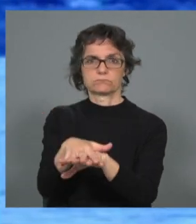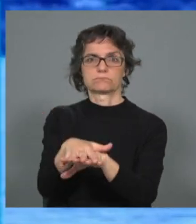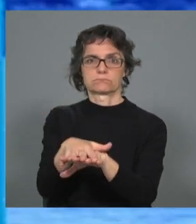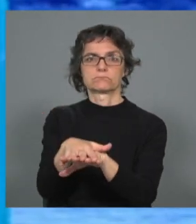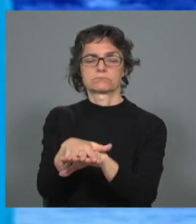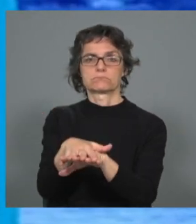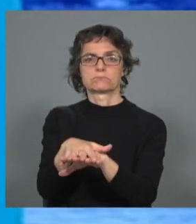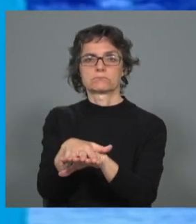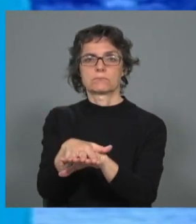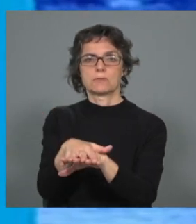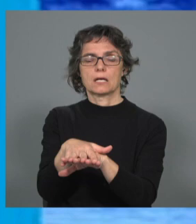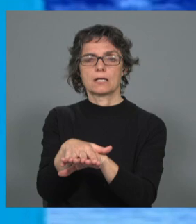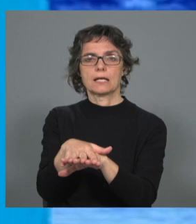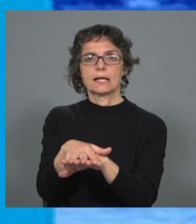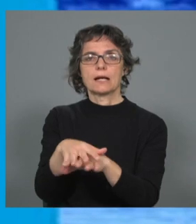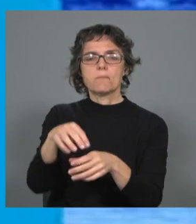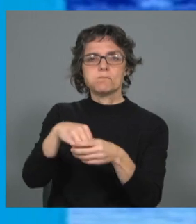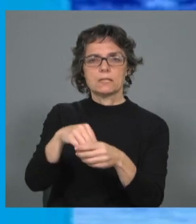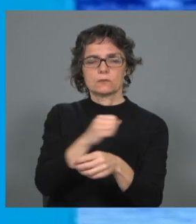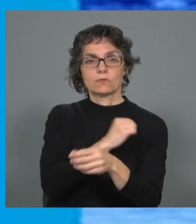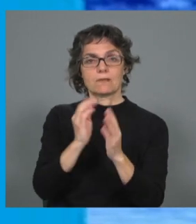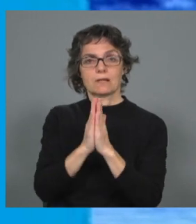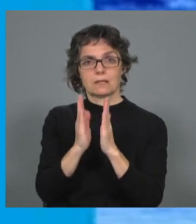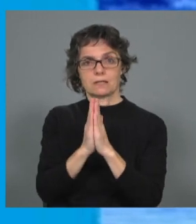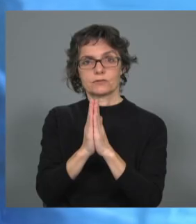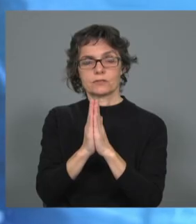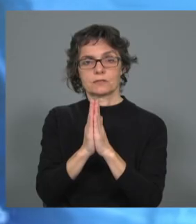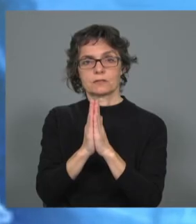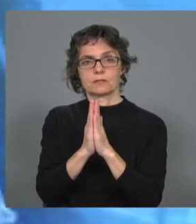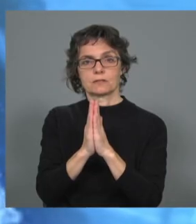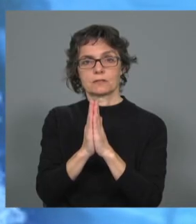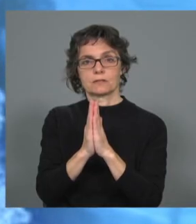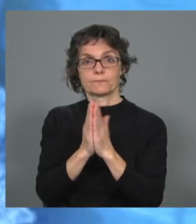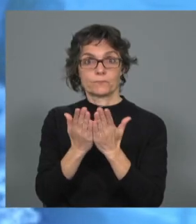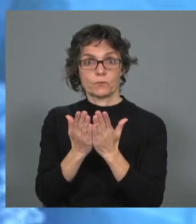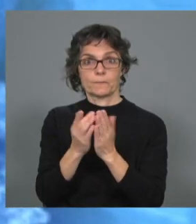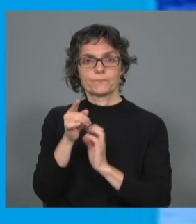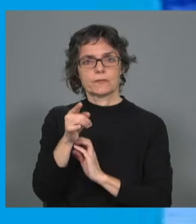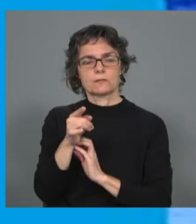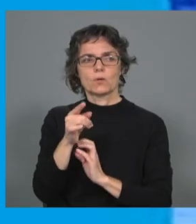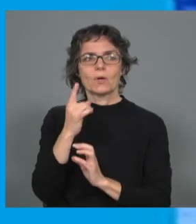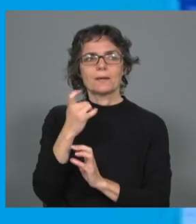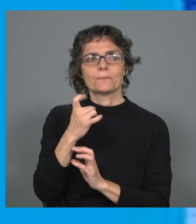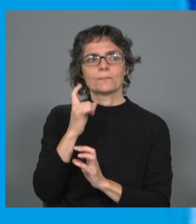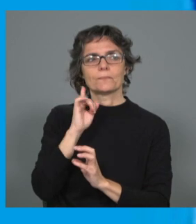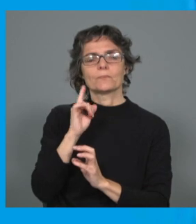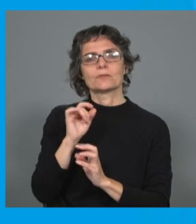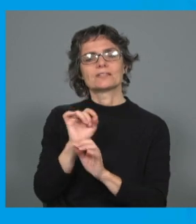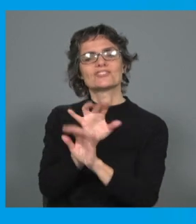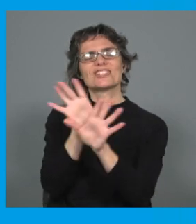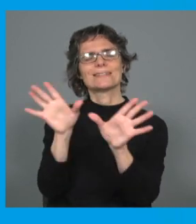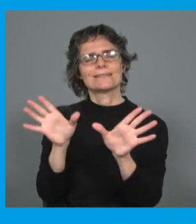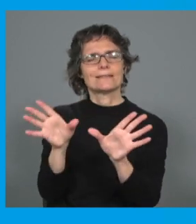destas situações no seio da Igreja, nomeadamente das questões dos sacramentos, enfim, ser mais claro